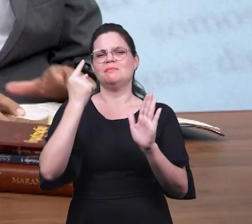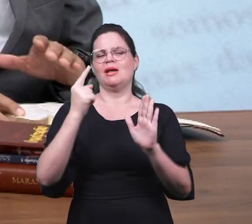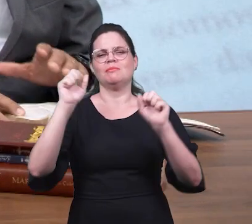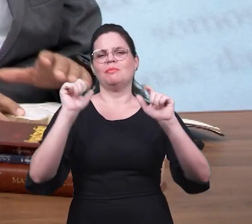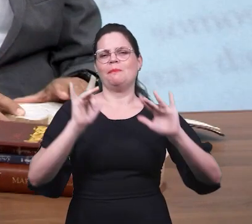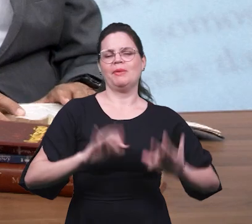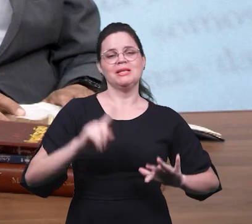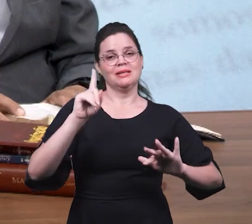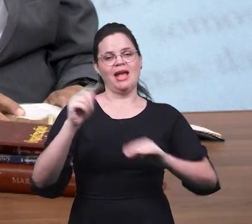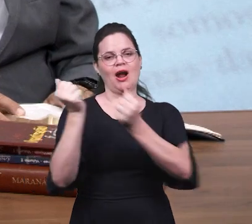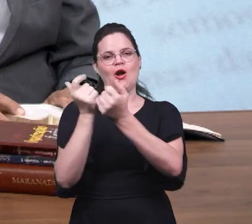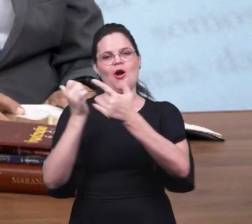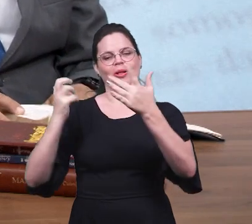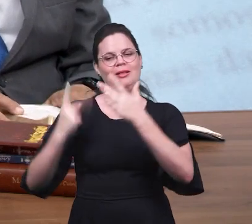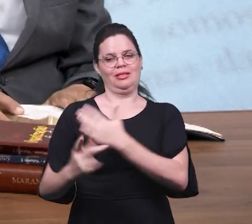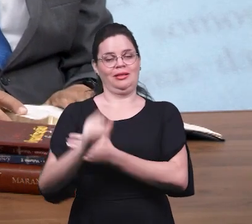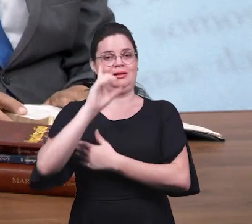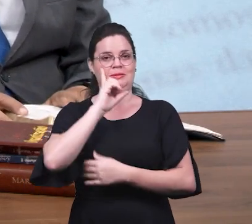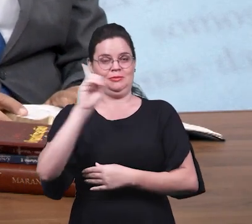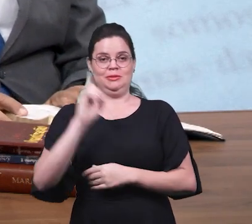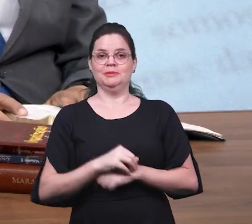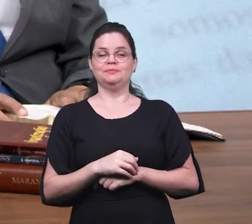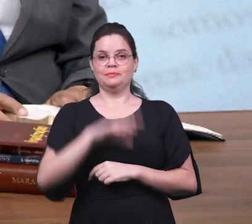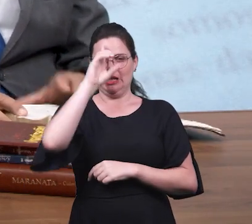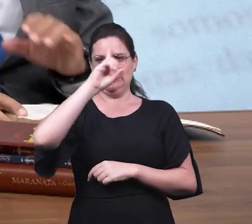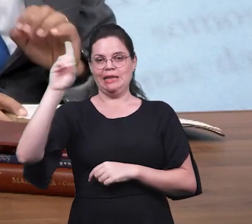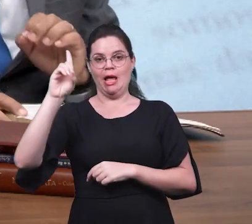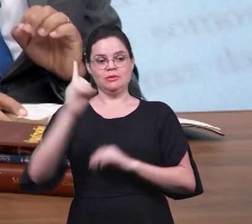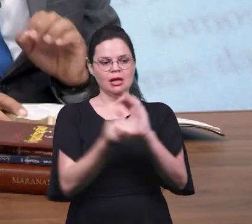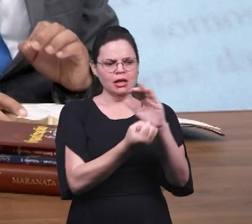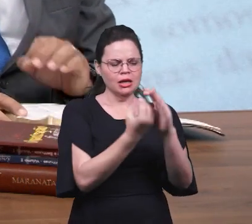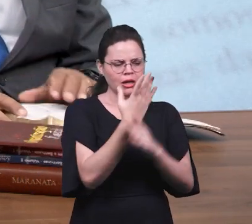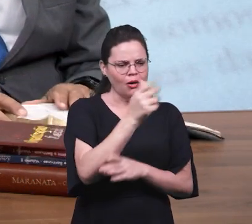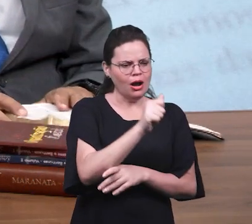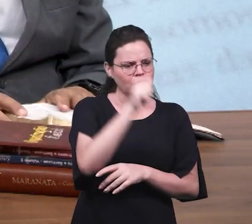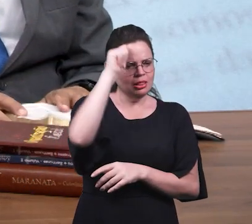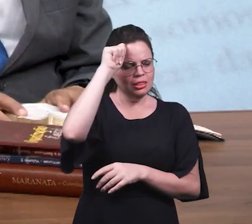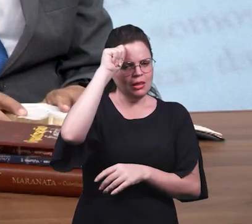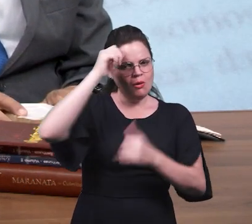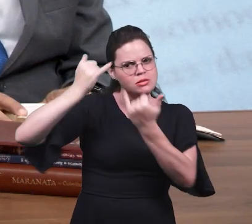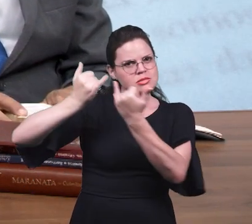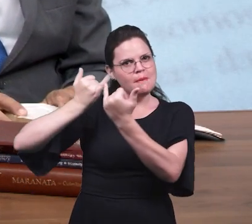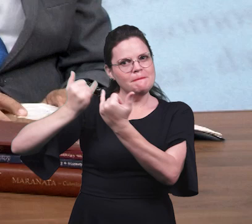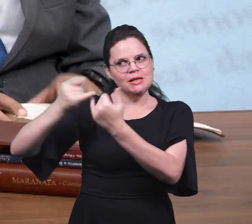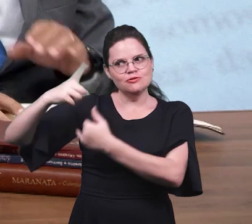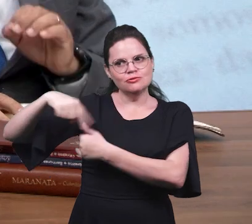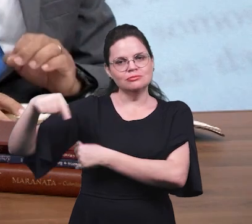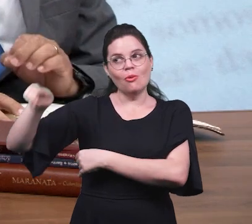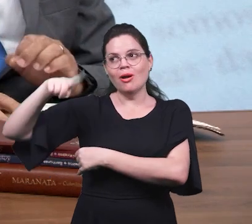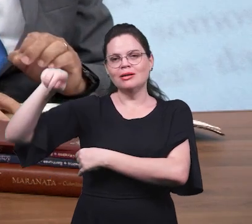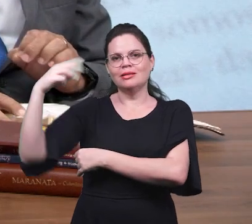Criado imagem e semelhança do próprio Deus, o ser humano tornou-se um ser especial,